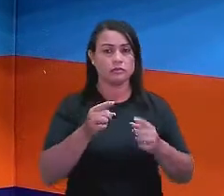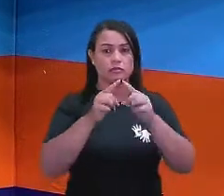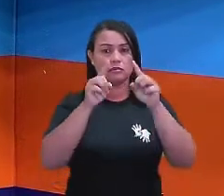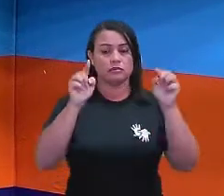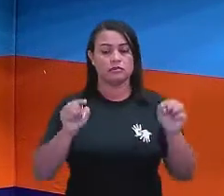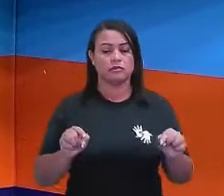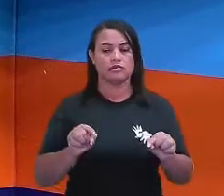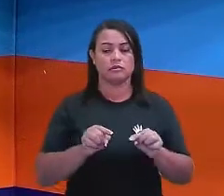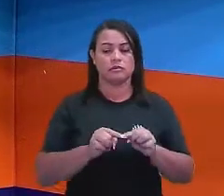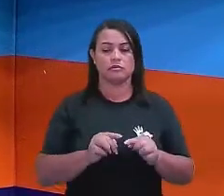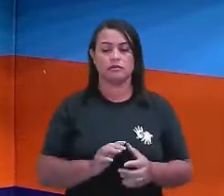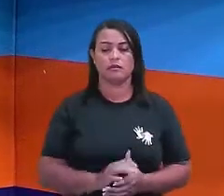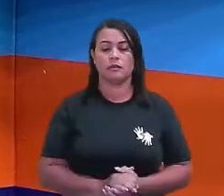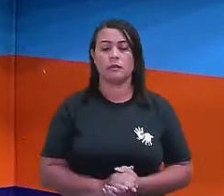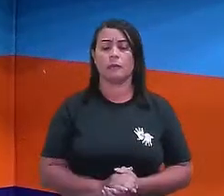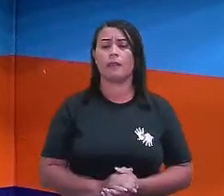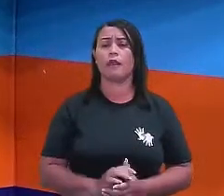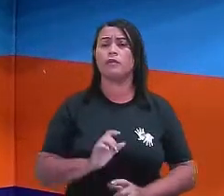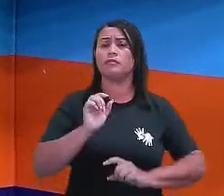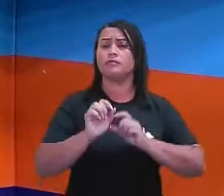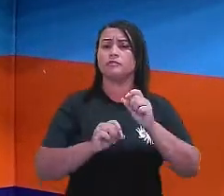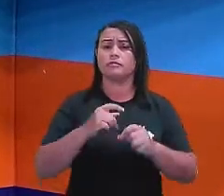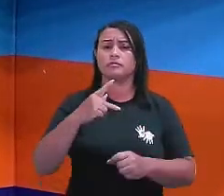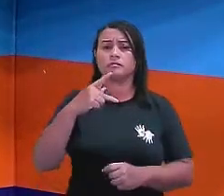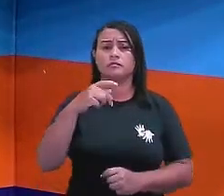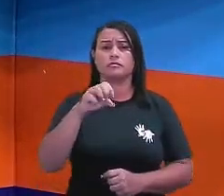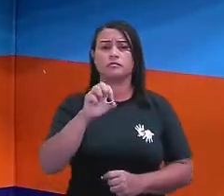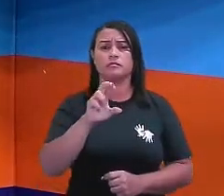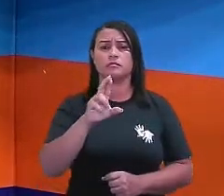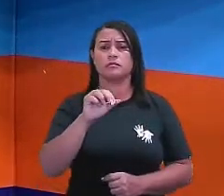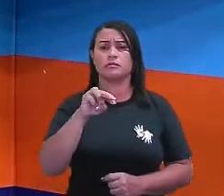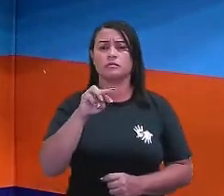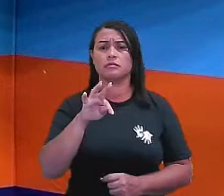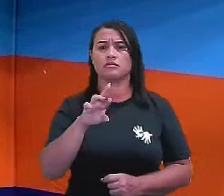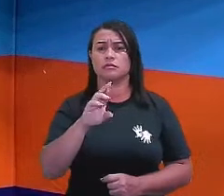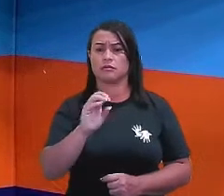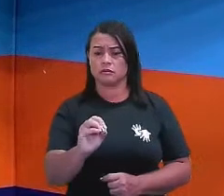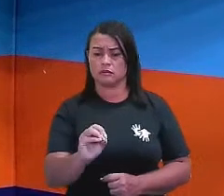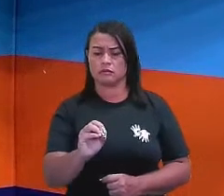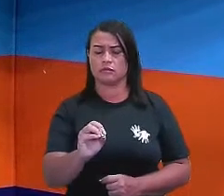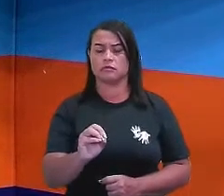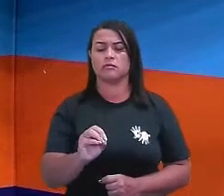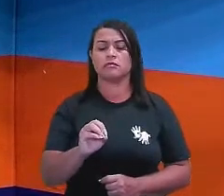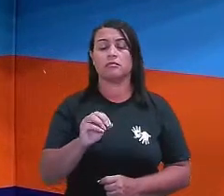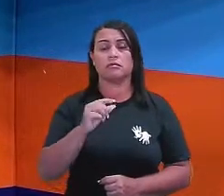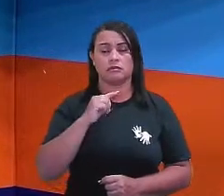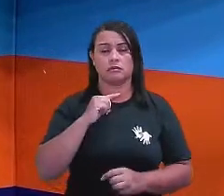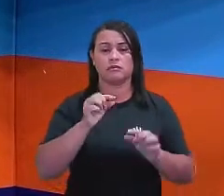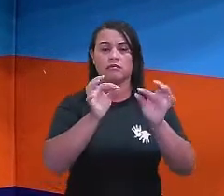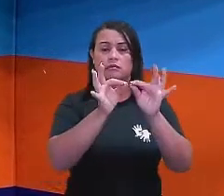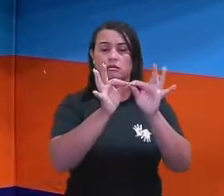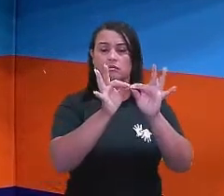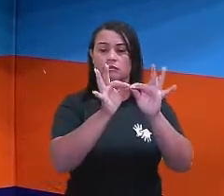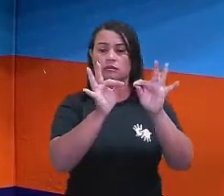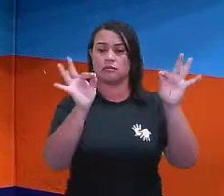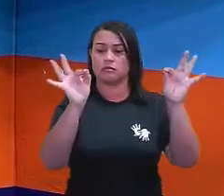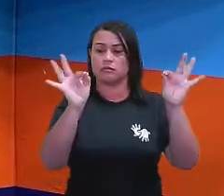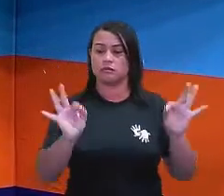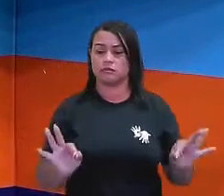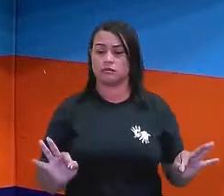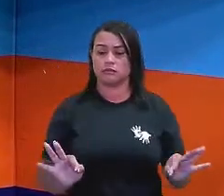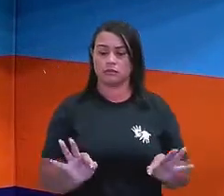quadrado, tá? Então, o que é perímetro de uma figura plana? É a linha que forma o contorno de uma